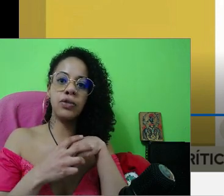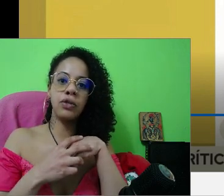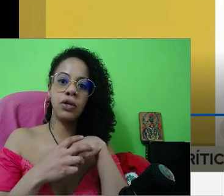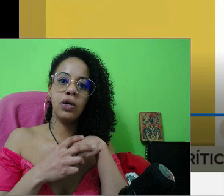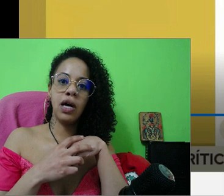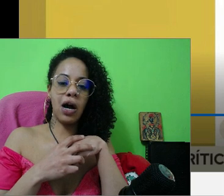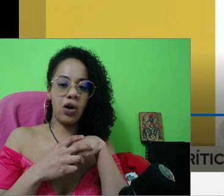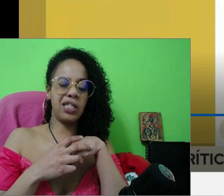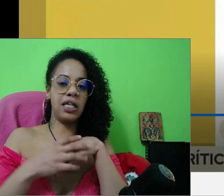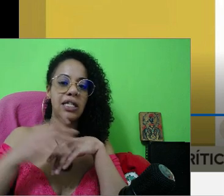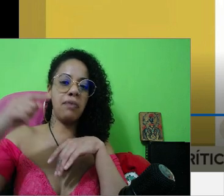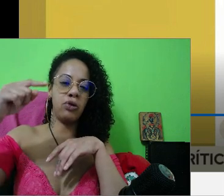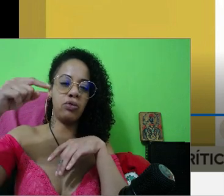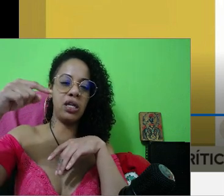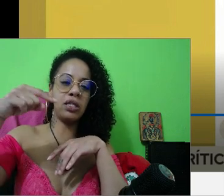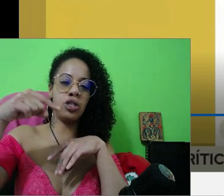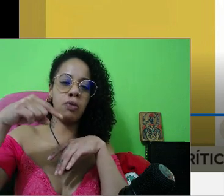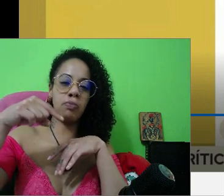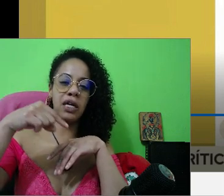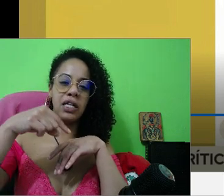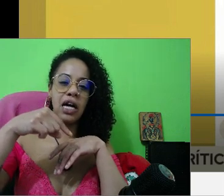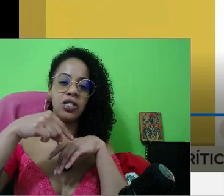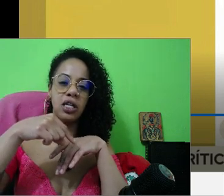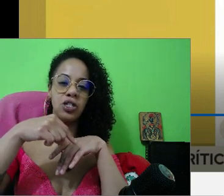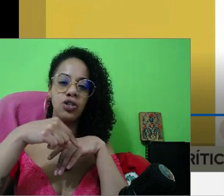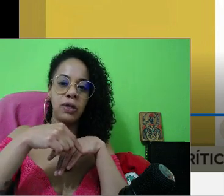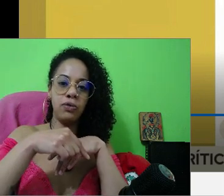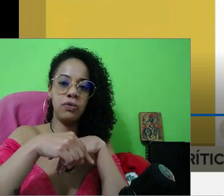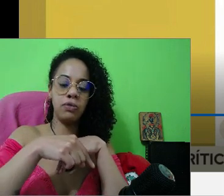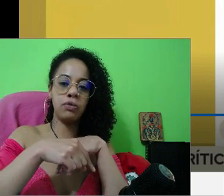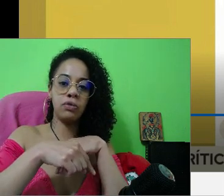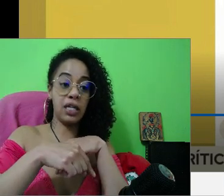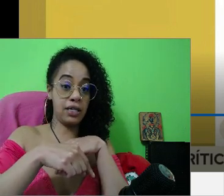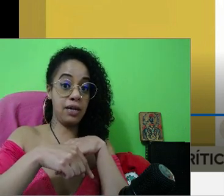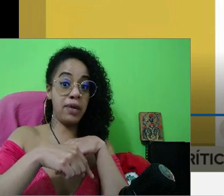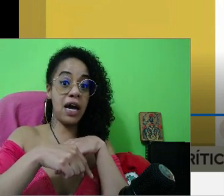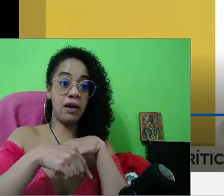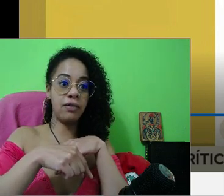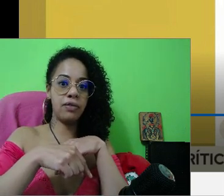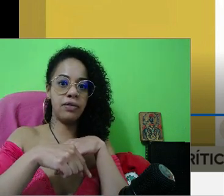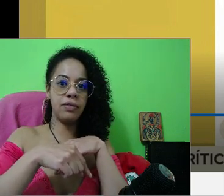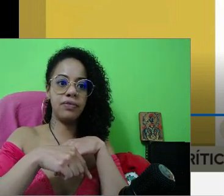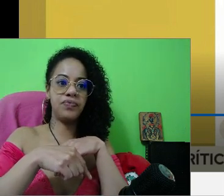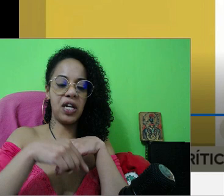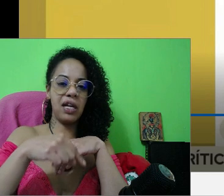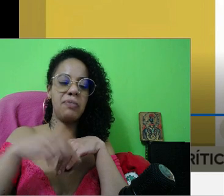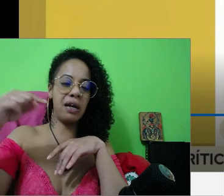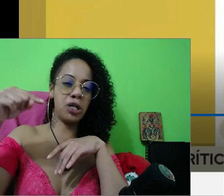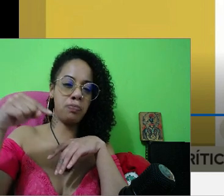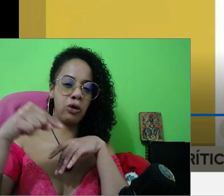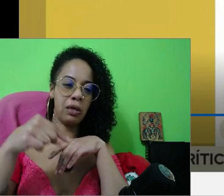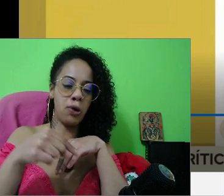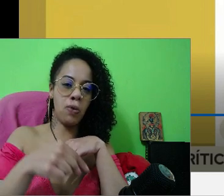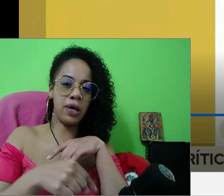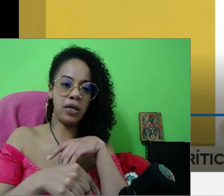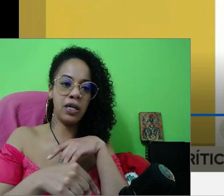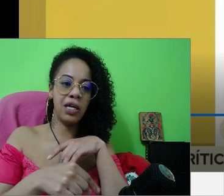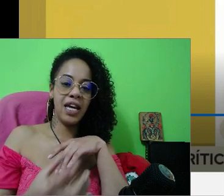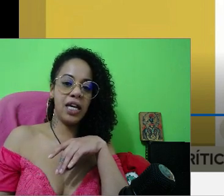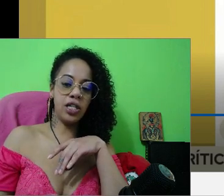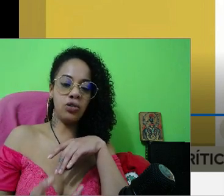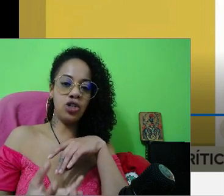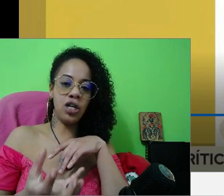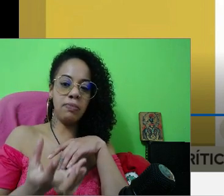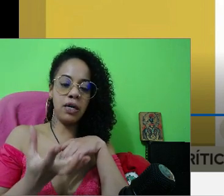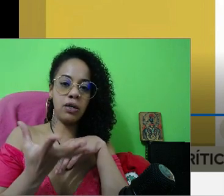reeleito agora vocês lembram do índice de popularidade da Dilma tem que lembrar tem que lembrar da bomba